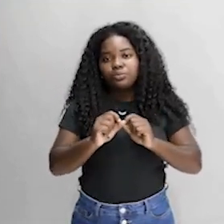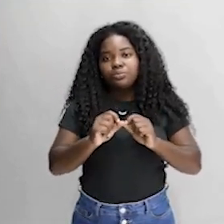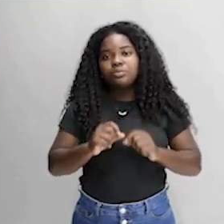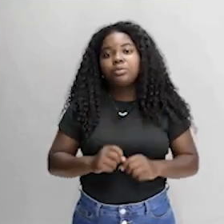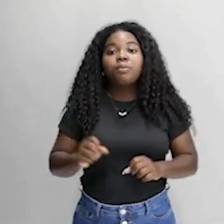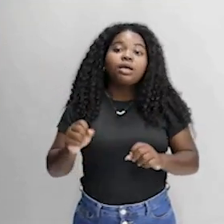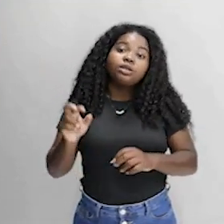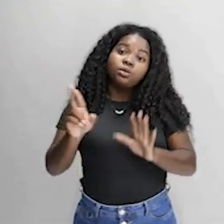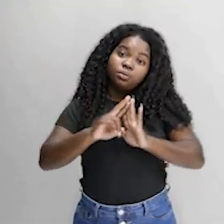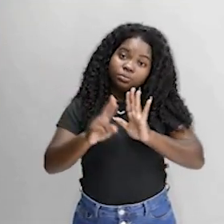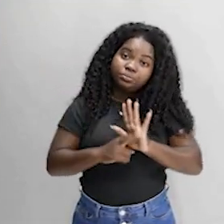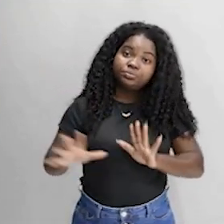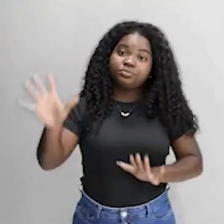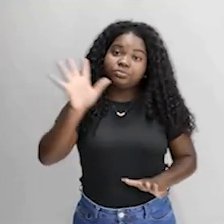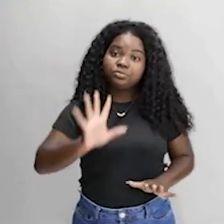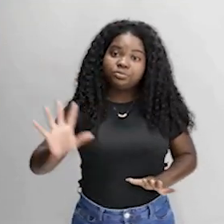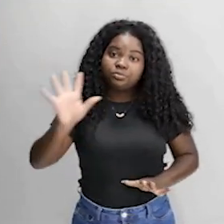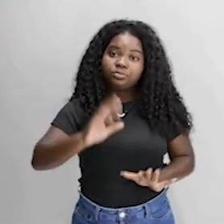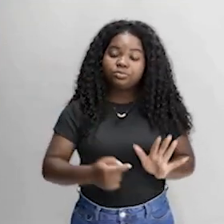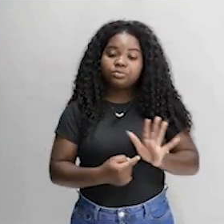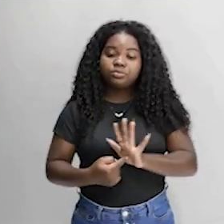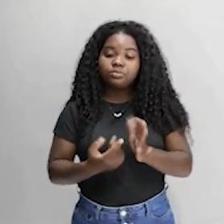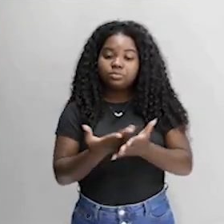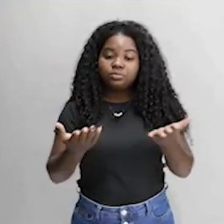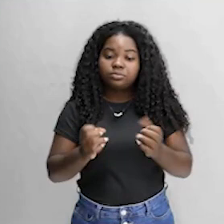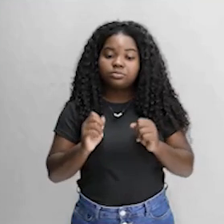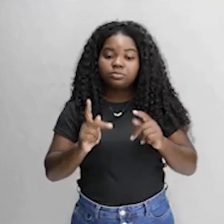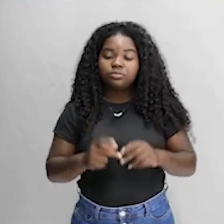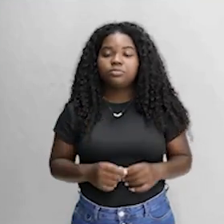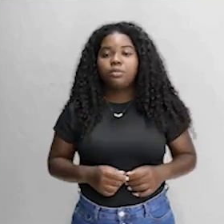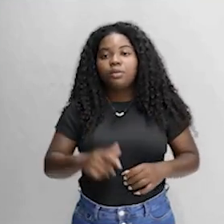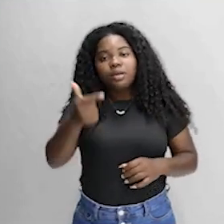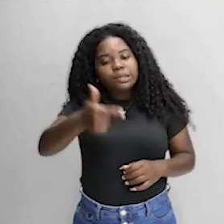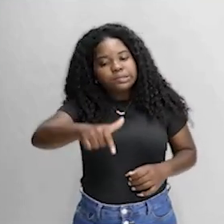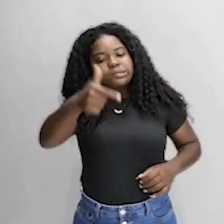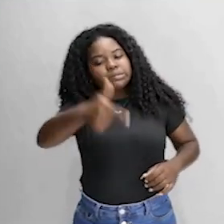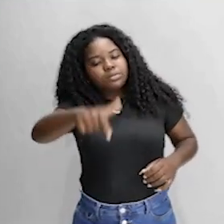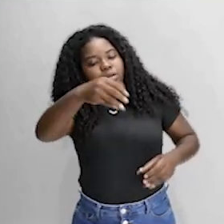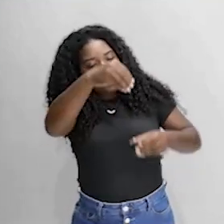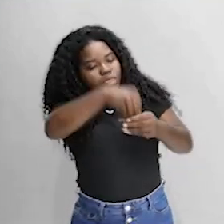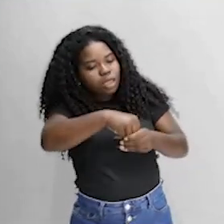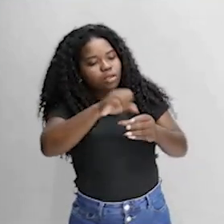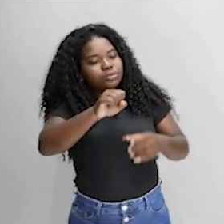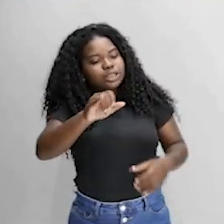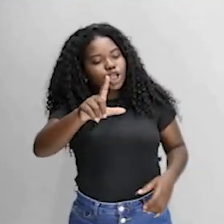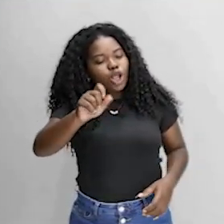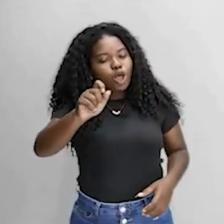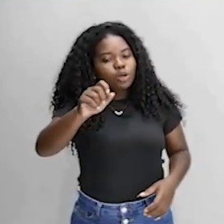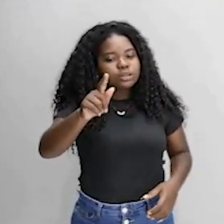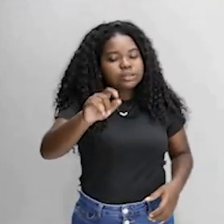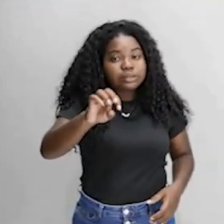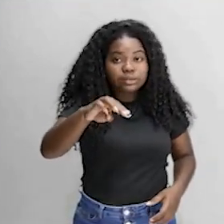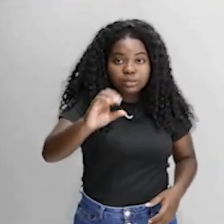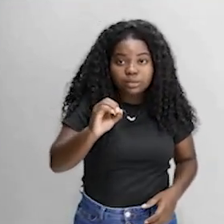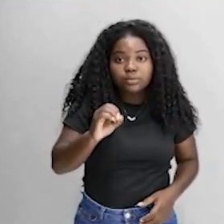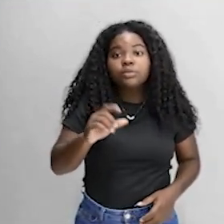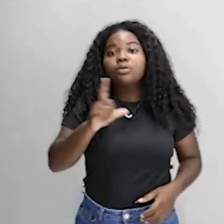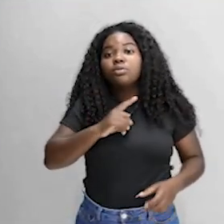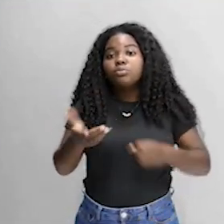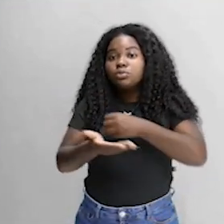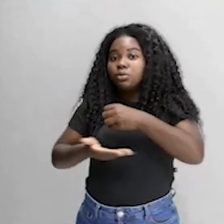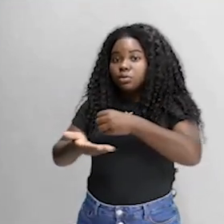regra geral aparecer desta forma. E geralmente eles se repetem dentro do silogismo. Então vamos pegar um silogismo básico